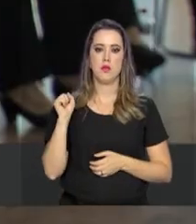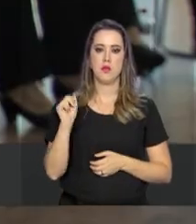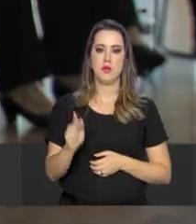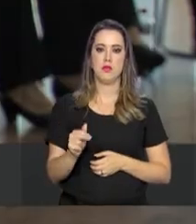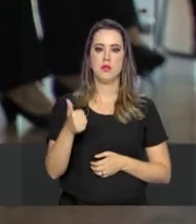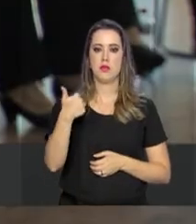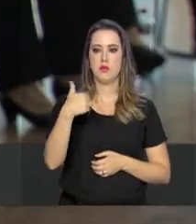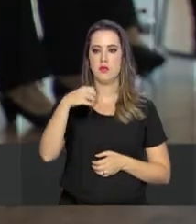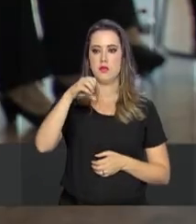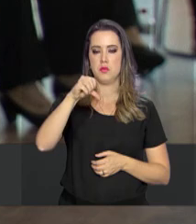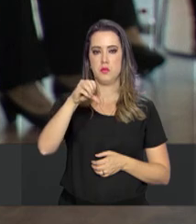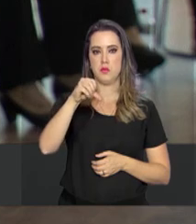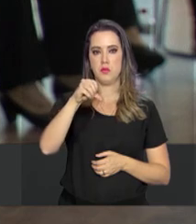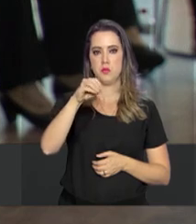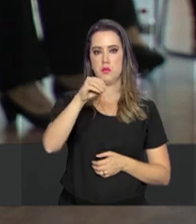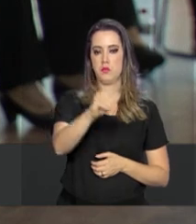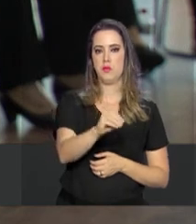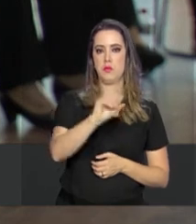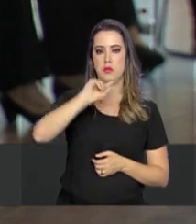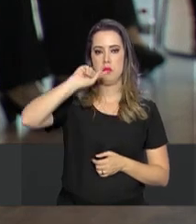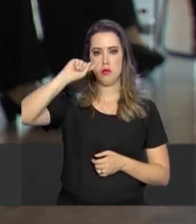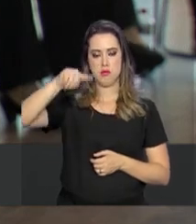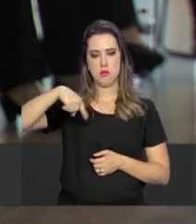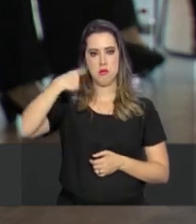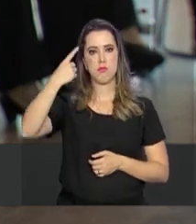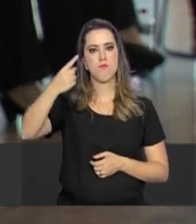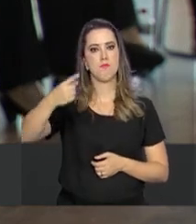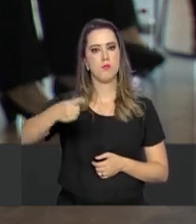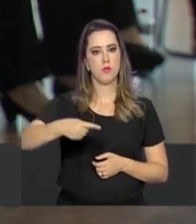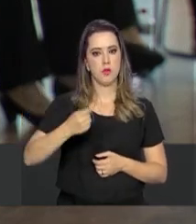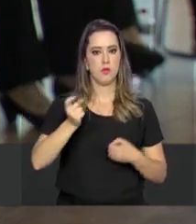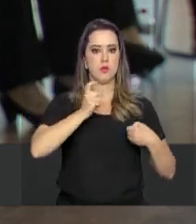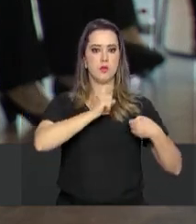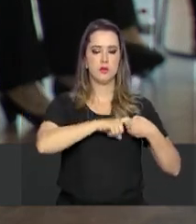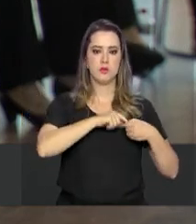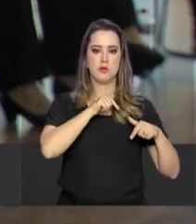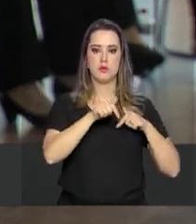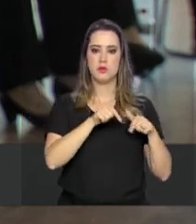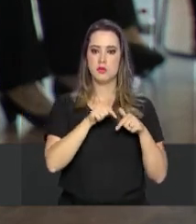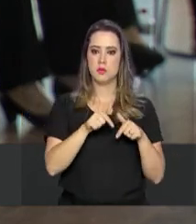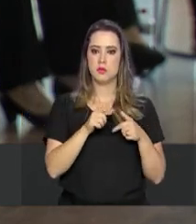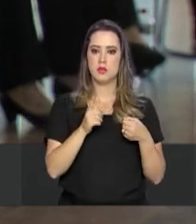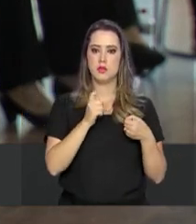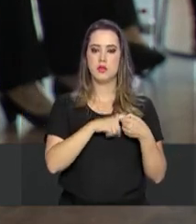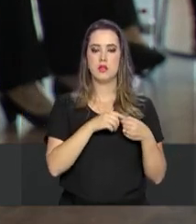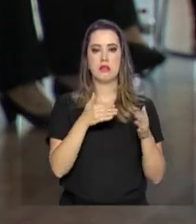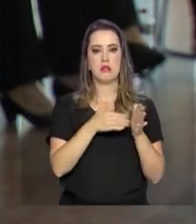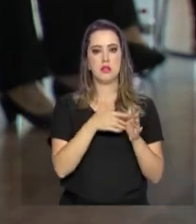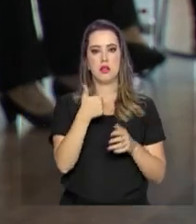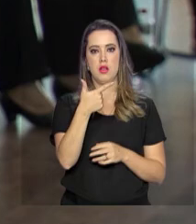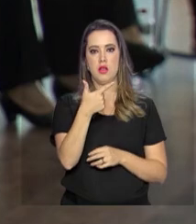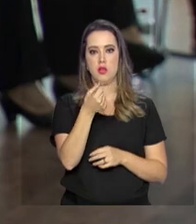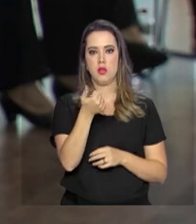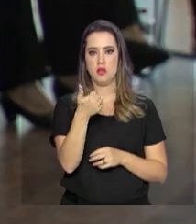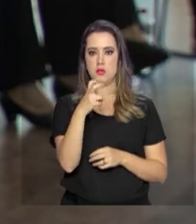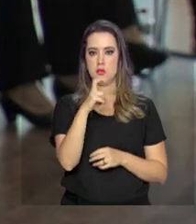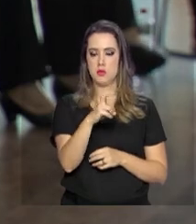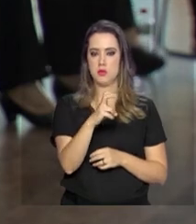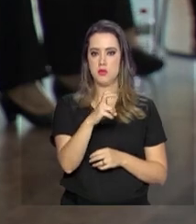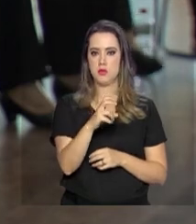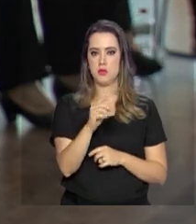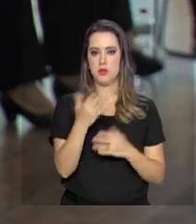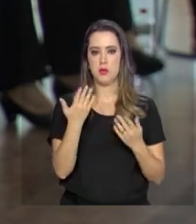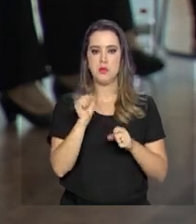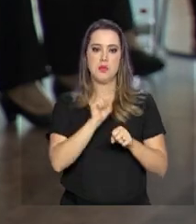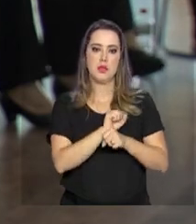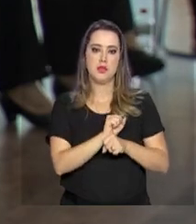1990 e depois voltei a trabalhar eu trabalhei até 2015 aí